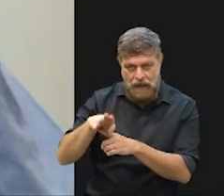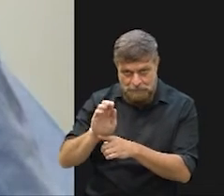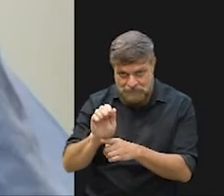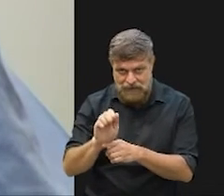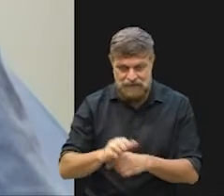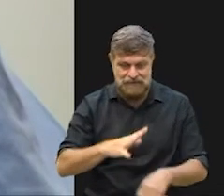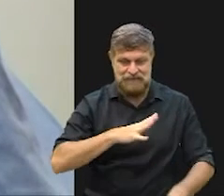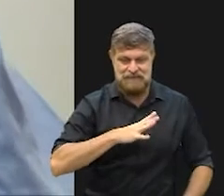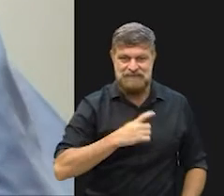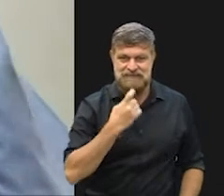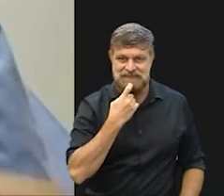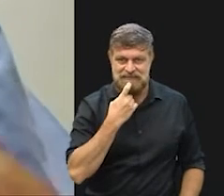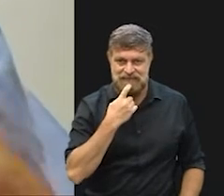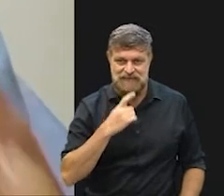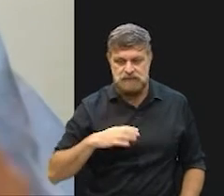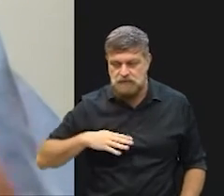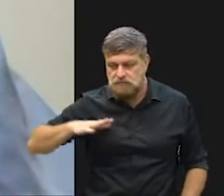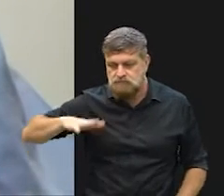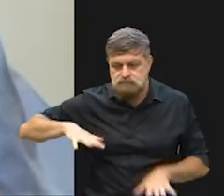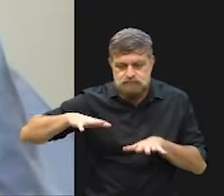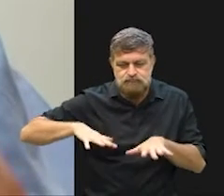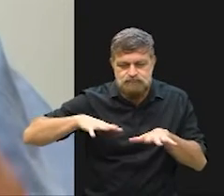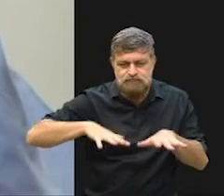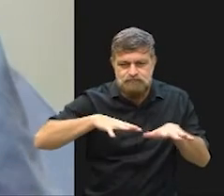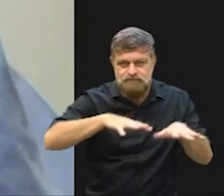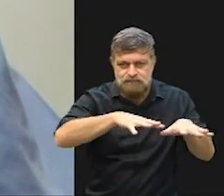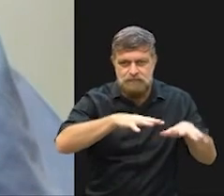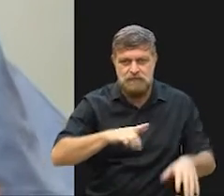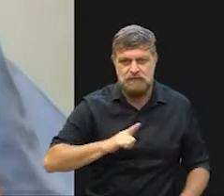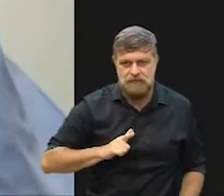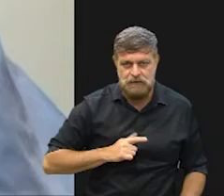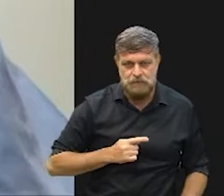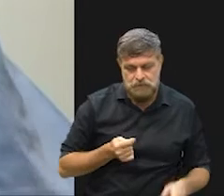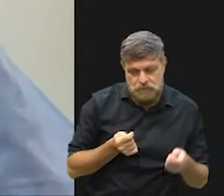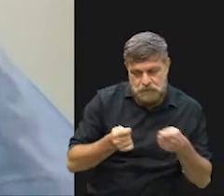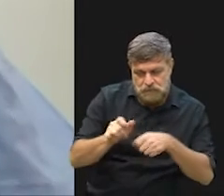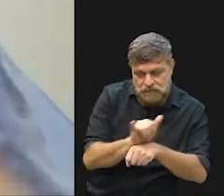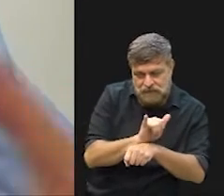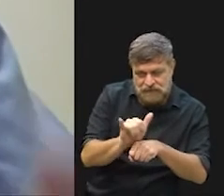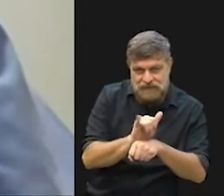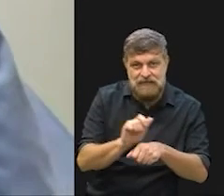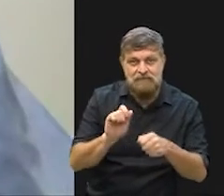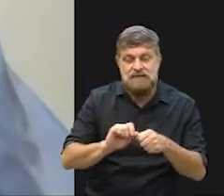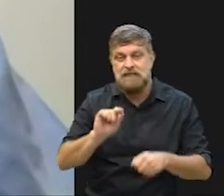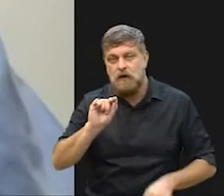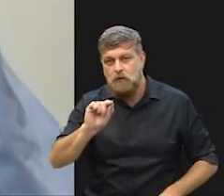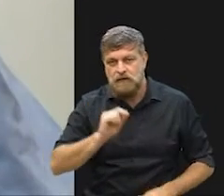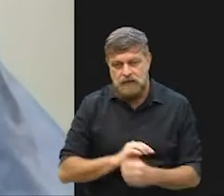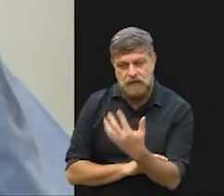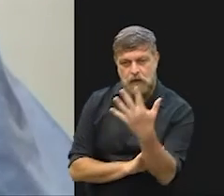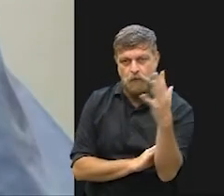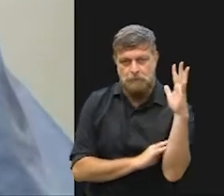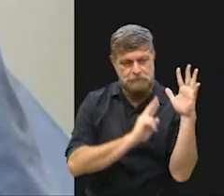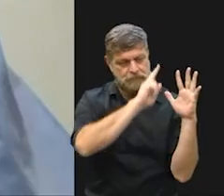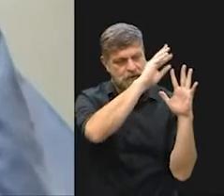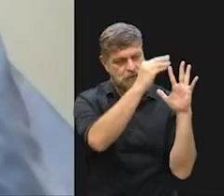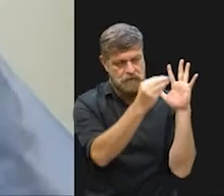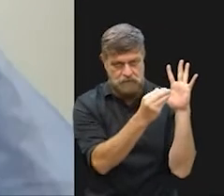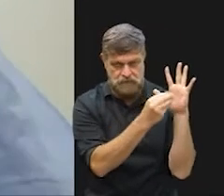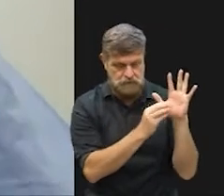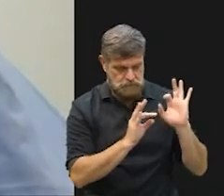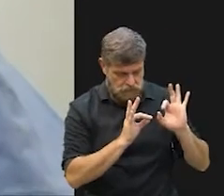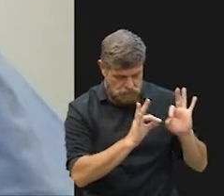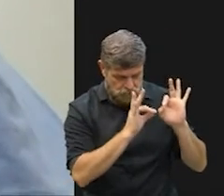cidade. Então, algumas medidas mitigadoras estão em você recuperar o ambiente